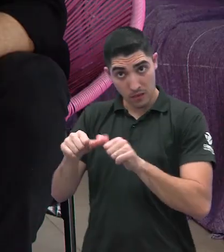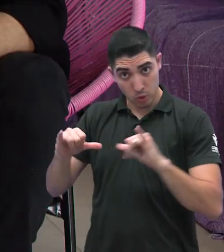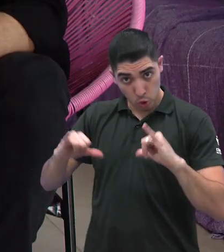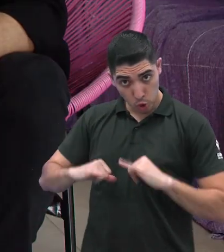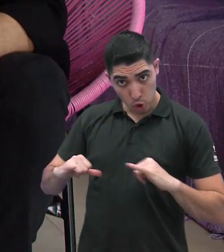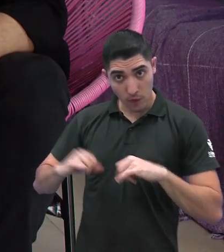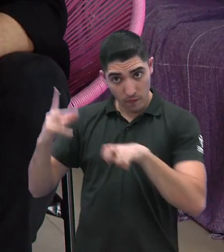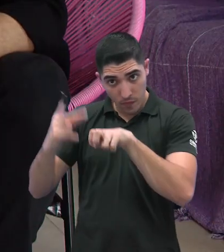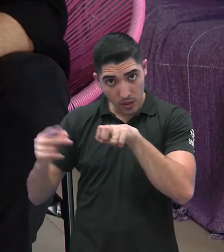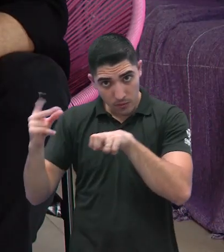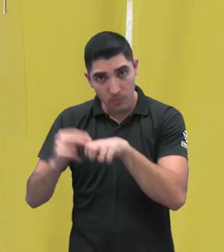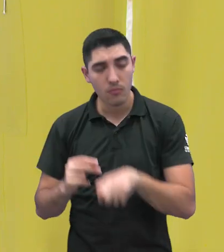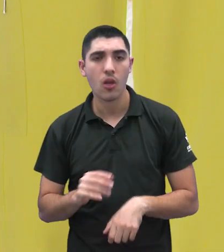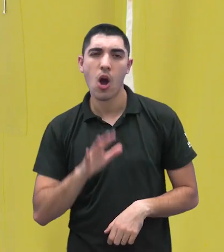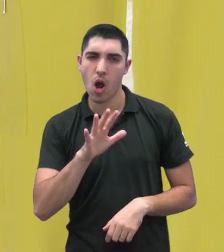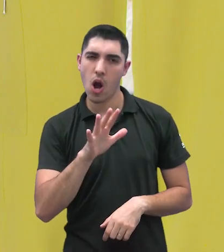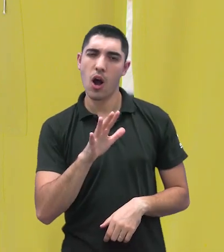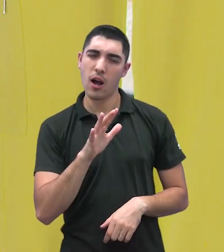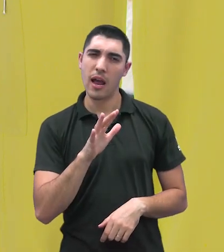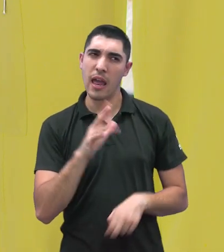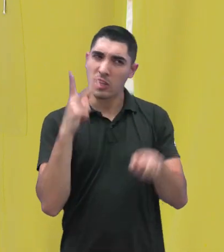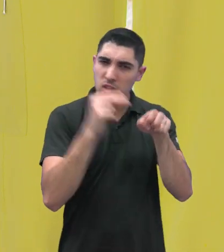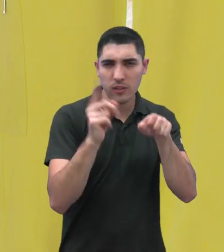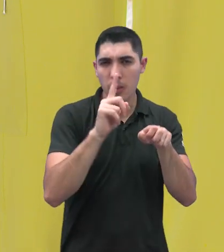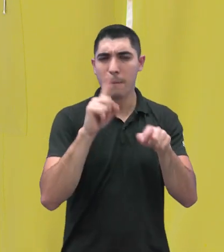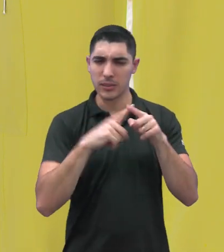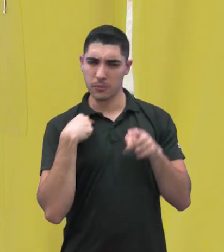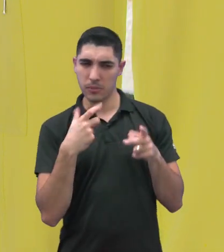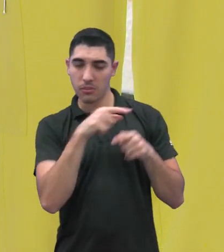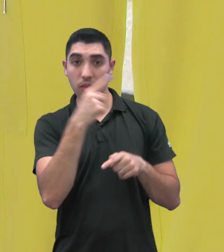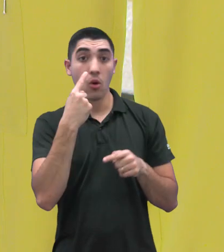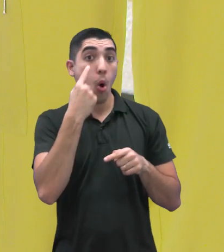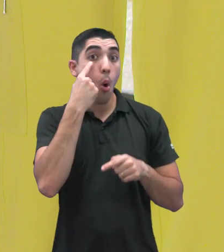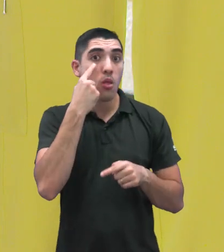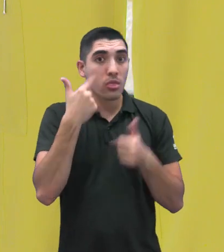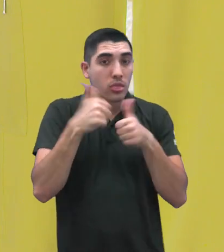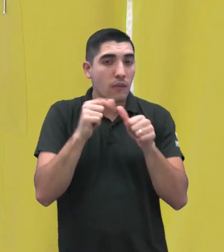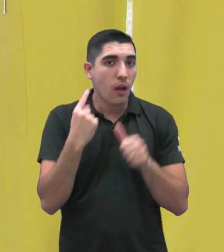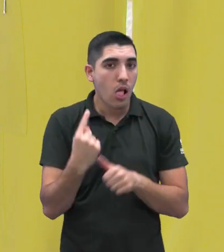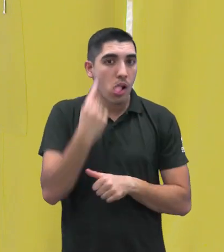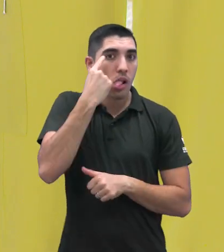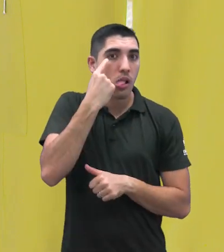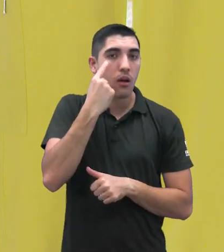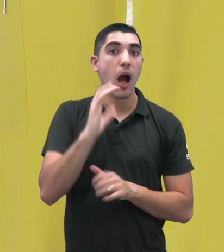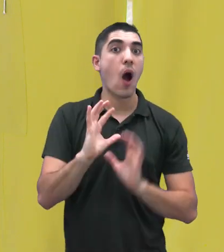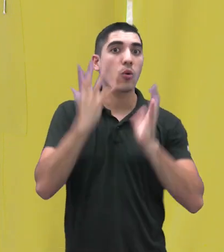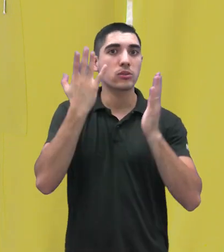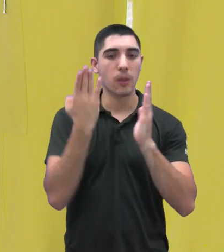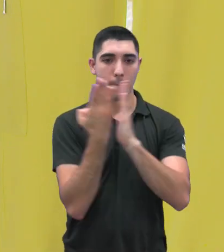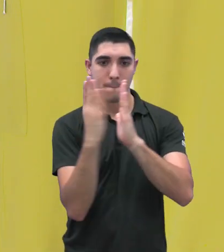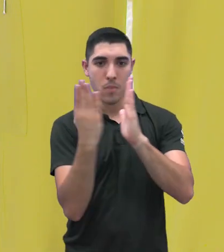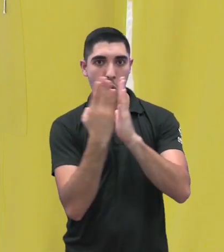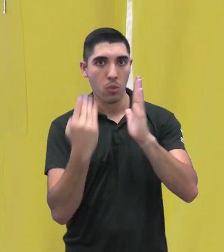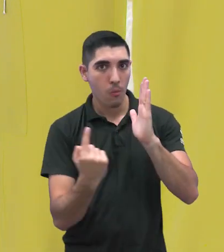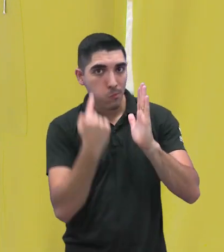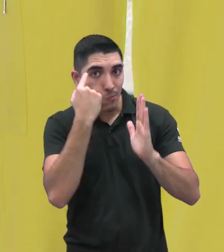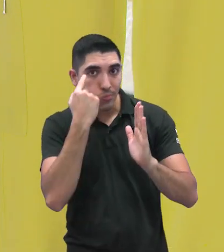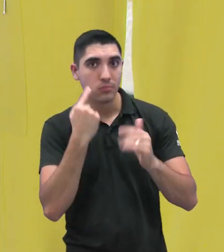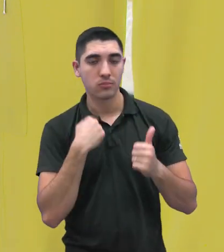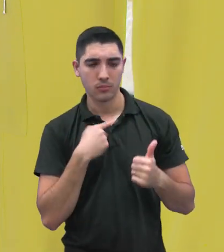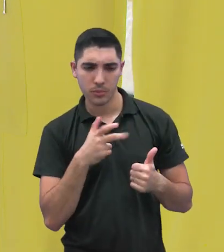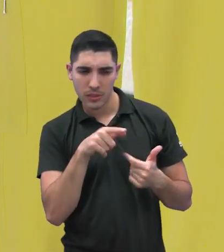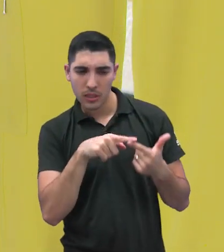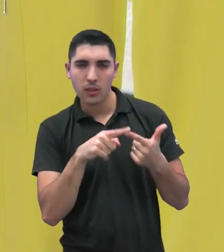situação de maus tratos, então? Na verdade, assim, um pouco de negligência, né? Tá. Ele chegou com o olho furado, né? Que ela deixou furar no portão, né? Tava